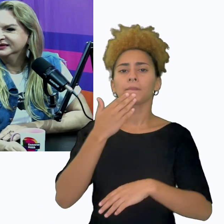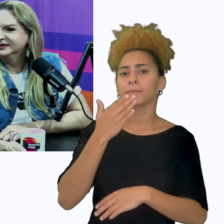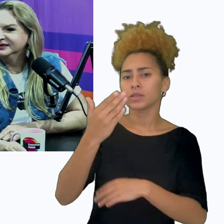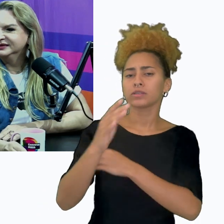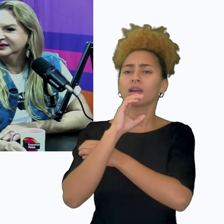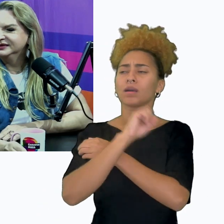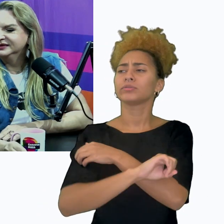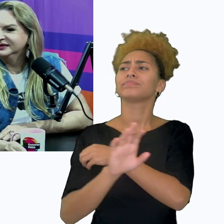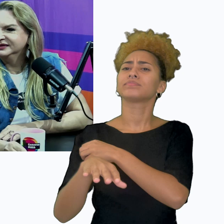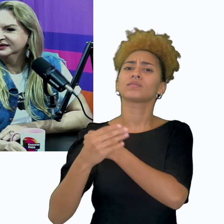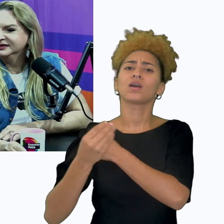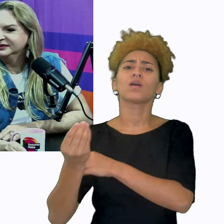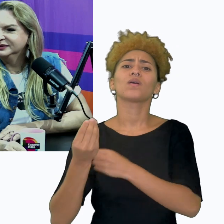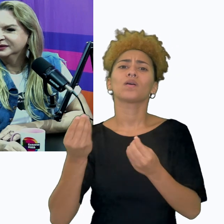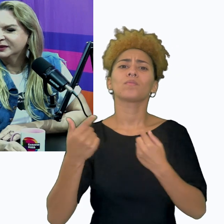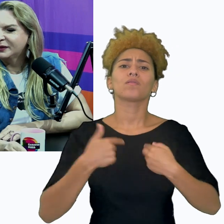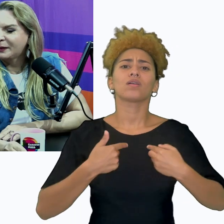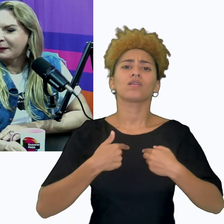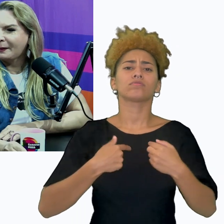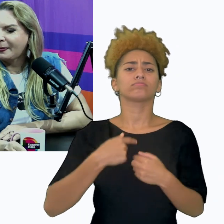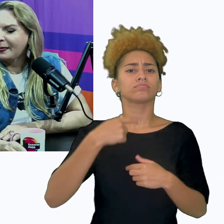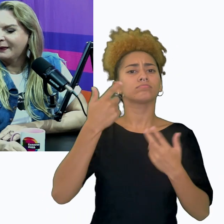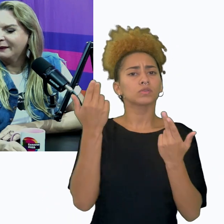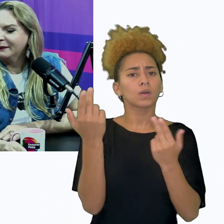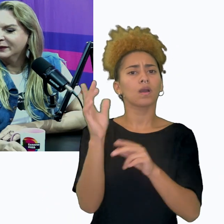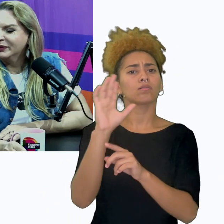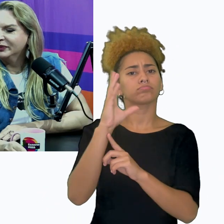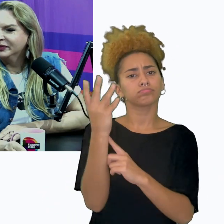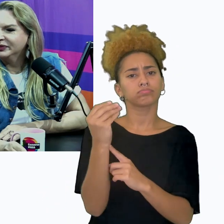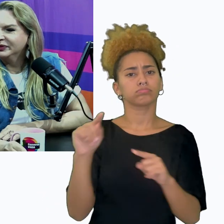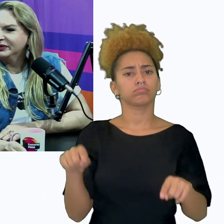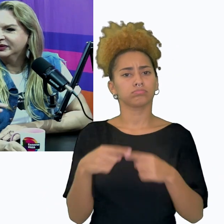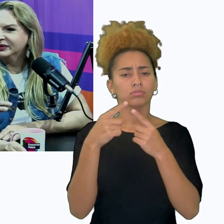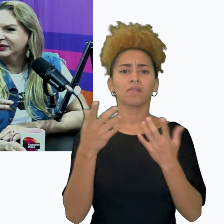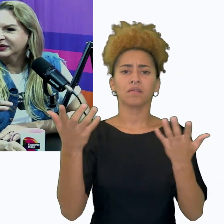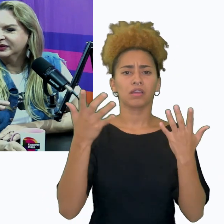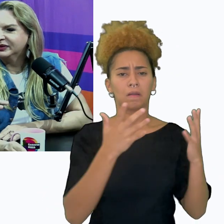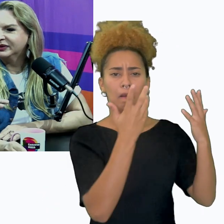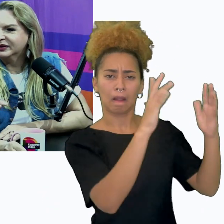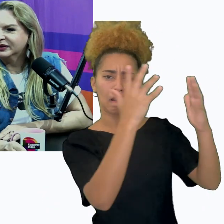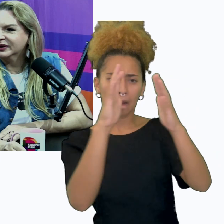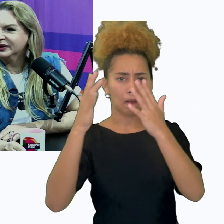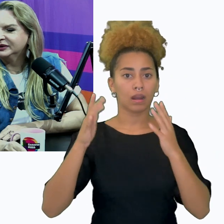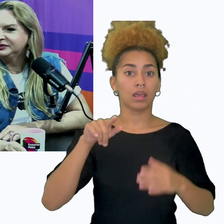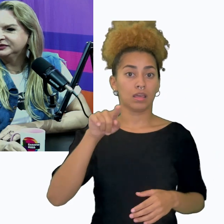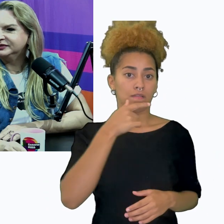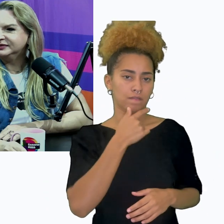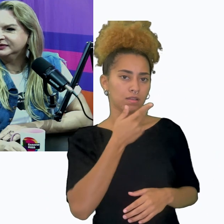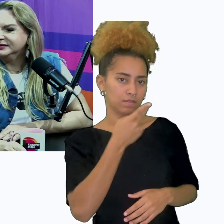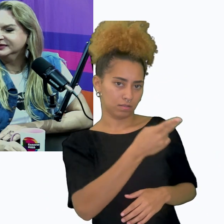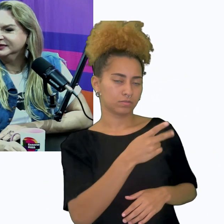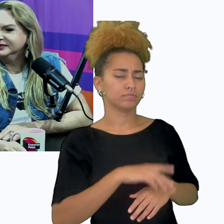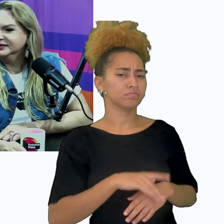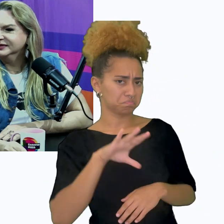né? Pedi pra ele como é que eu tinha que fazer, como é que eu poderia ser artista. Eu queria estar ali também, com aqueles aplausos todos, né? O Douglas disse